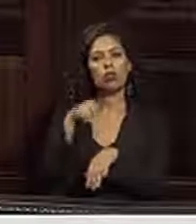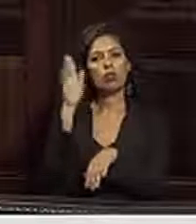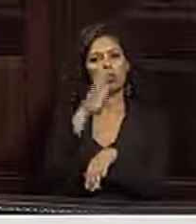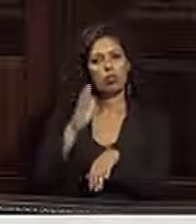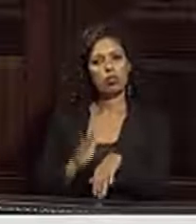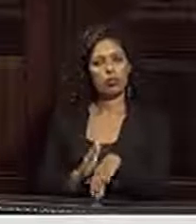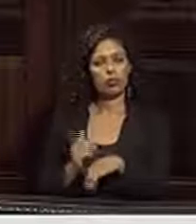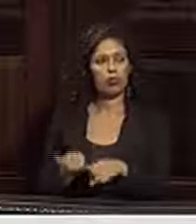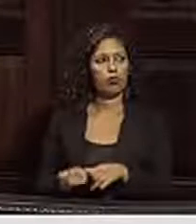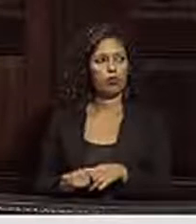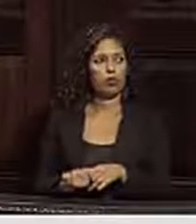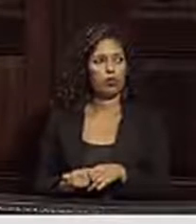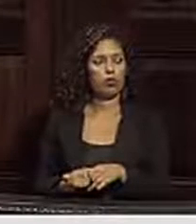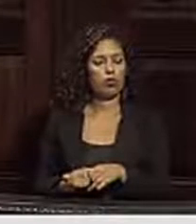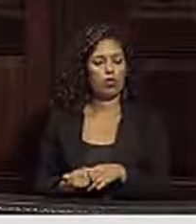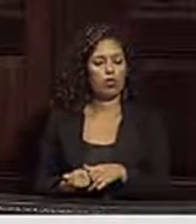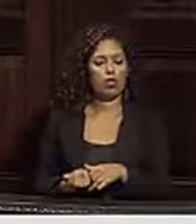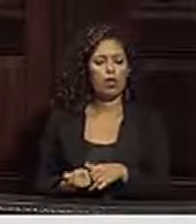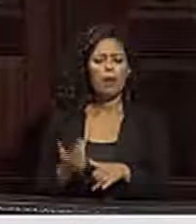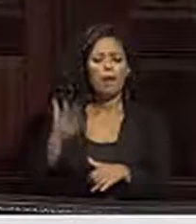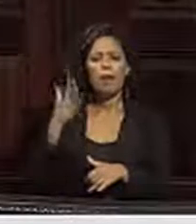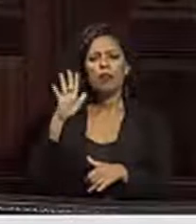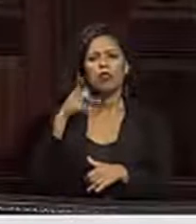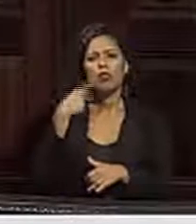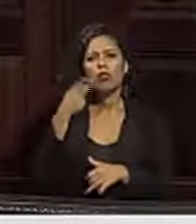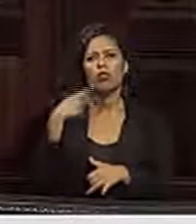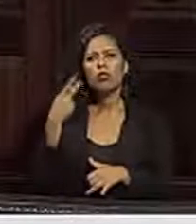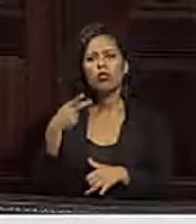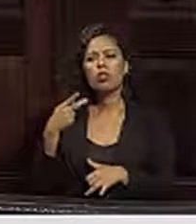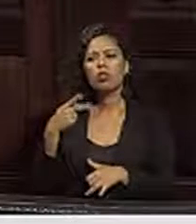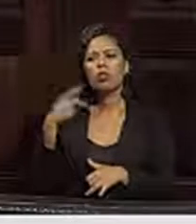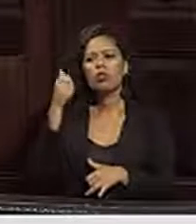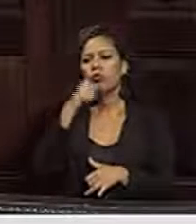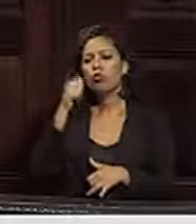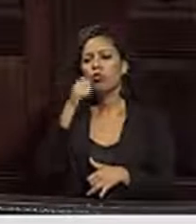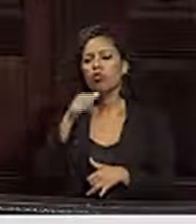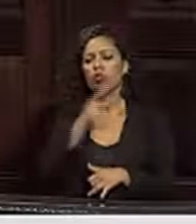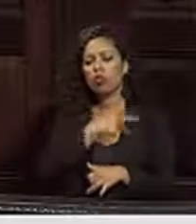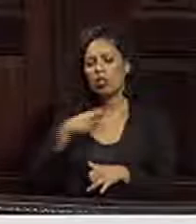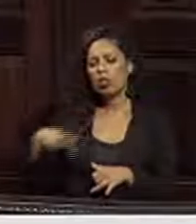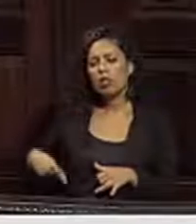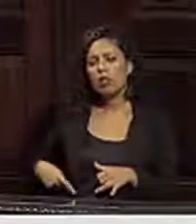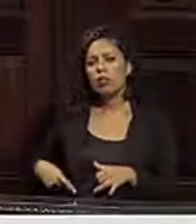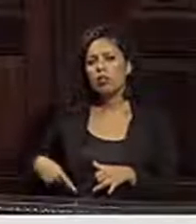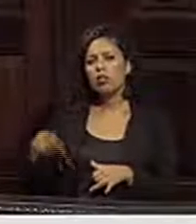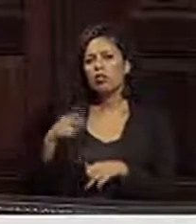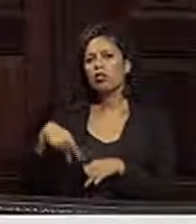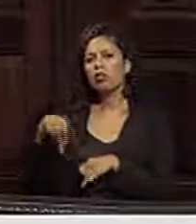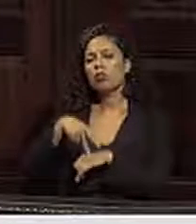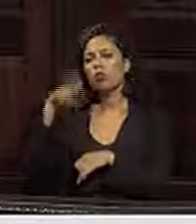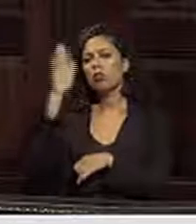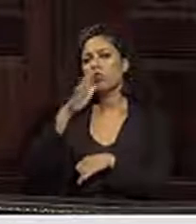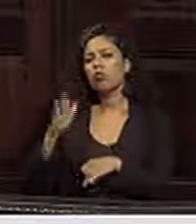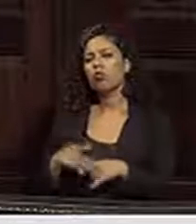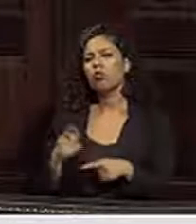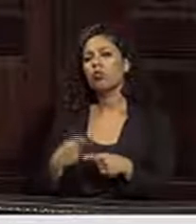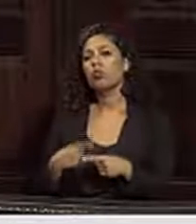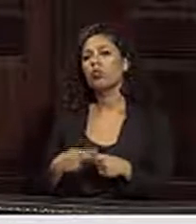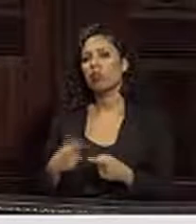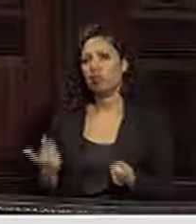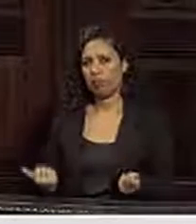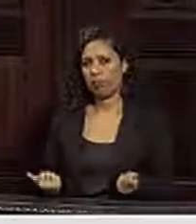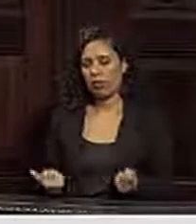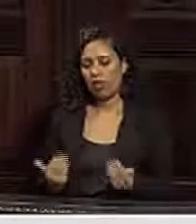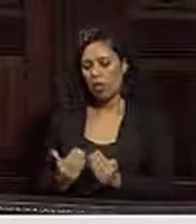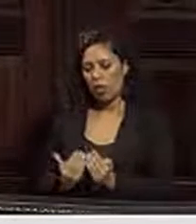tempo. O tempo onde a gente começou a perceber vários